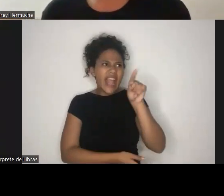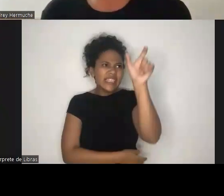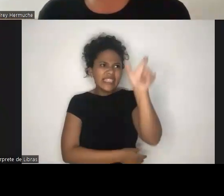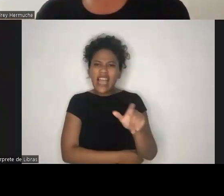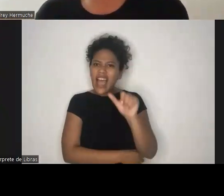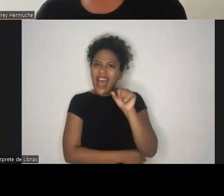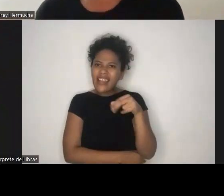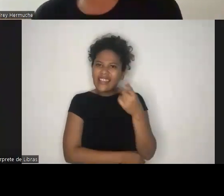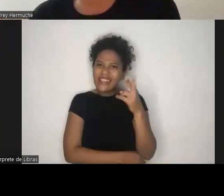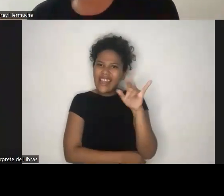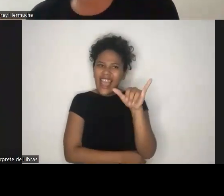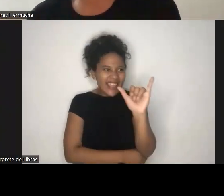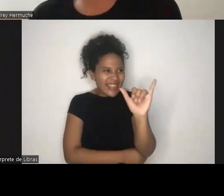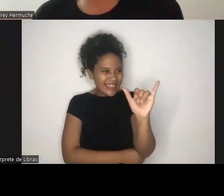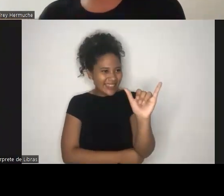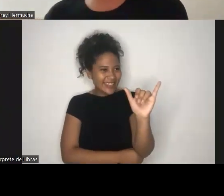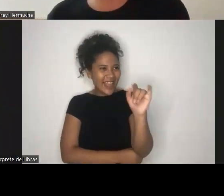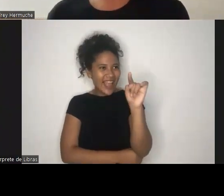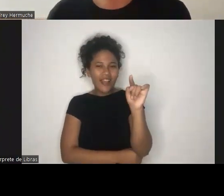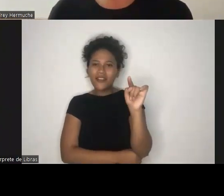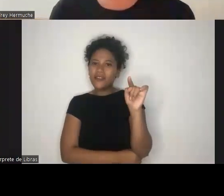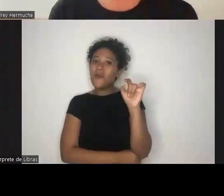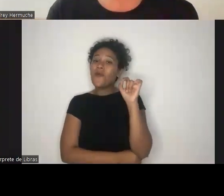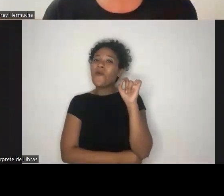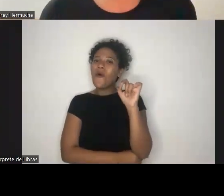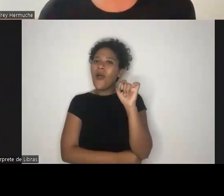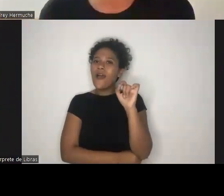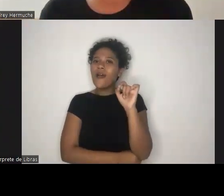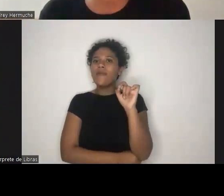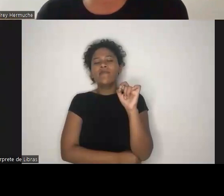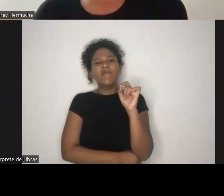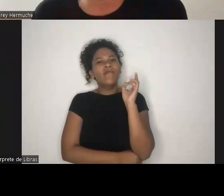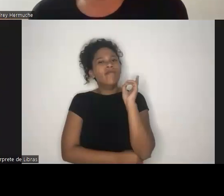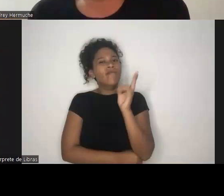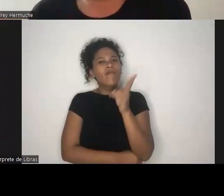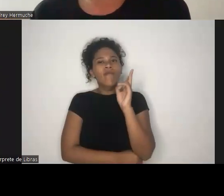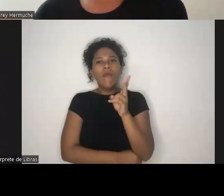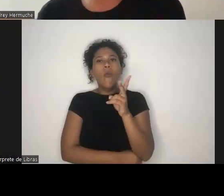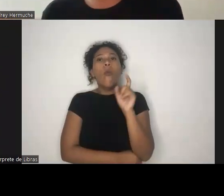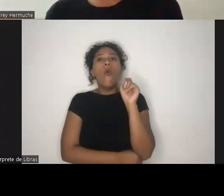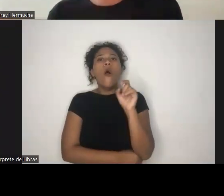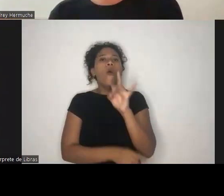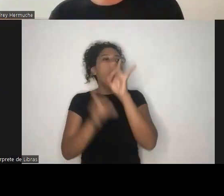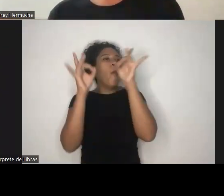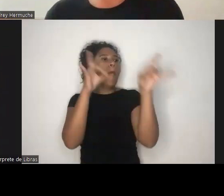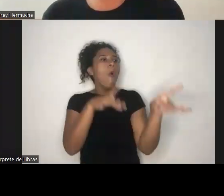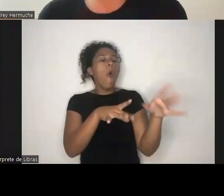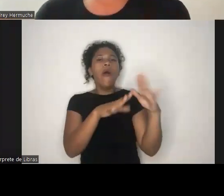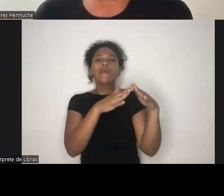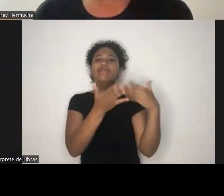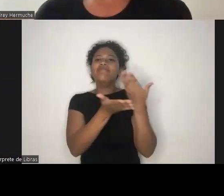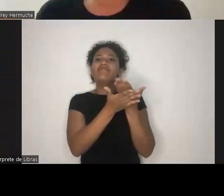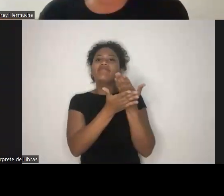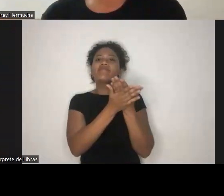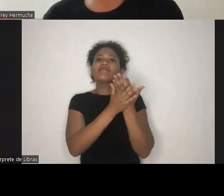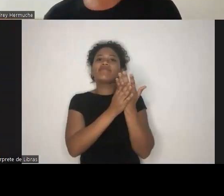tá aqui executando esse trabalho que saiu da moto é um cara que desde sempre né abandonou a escola para fazer